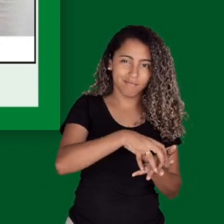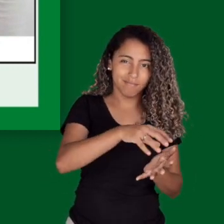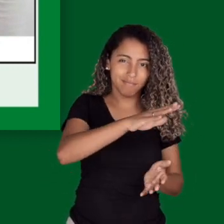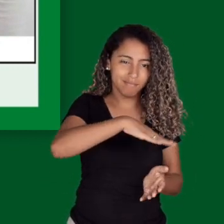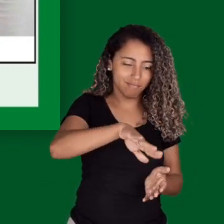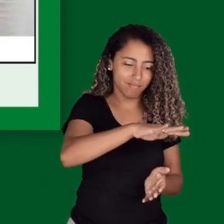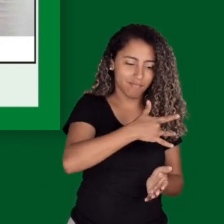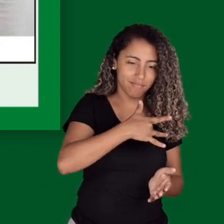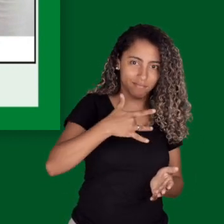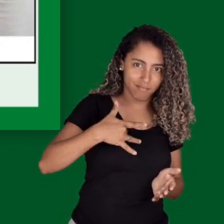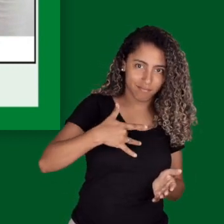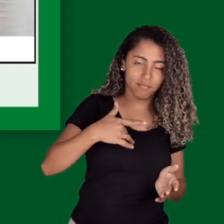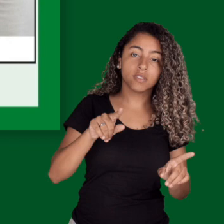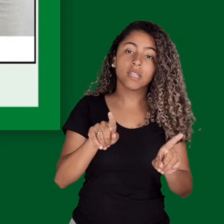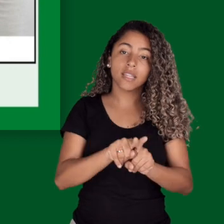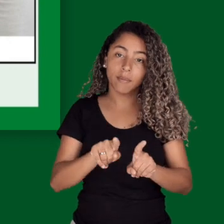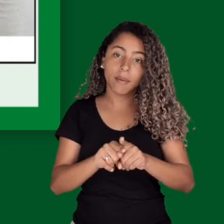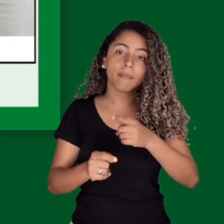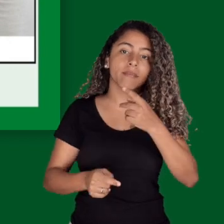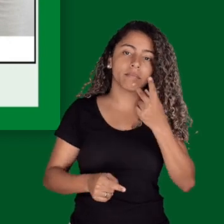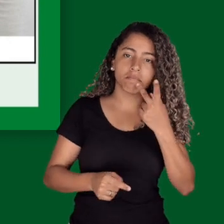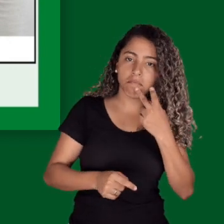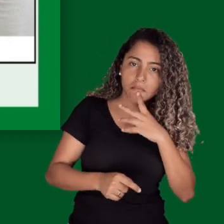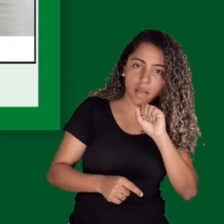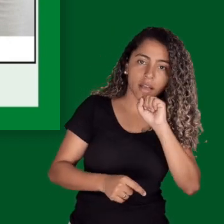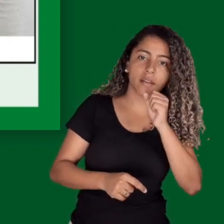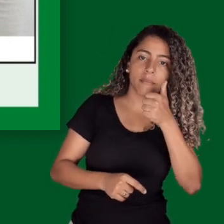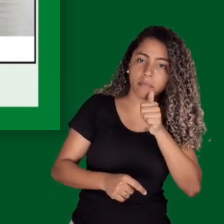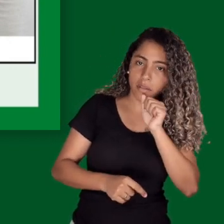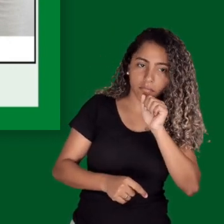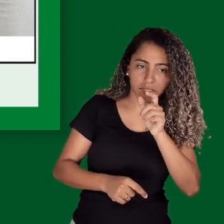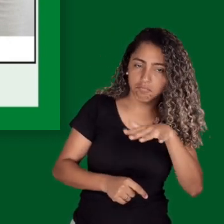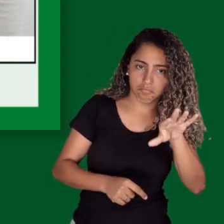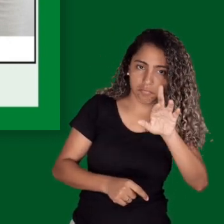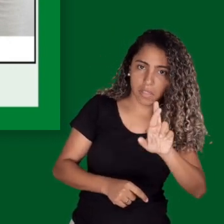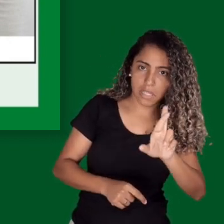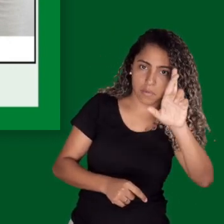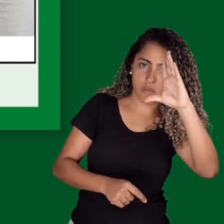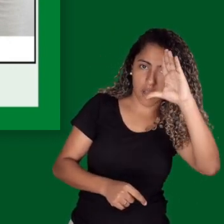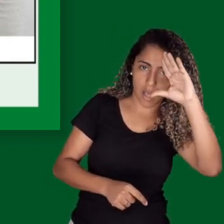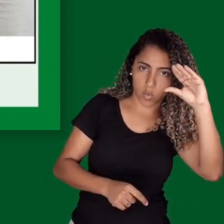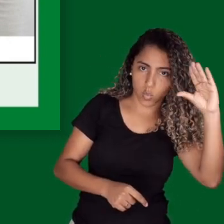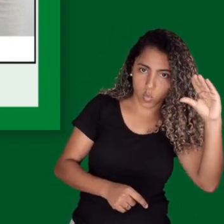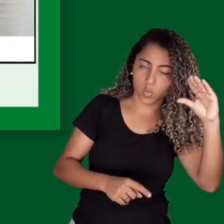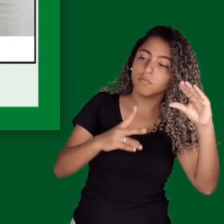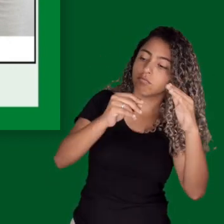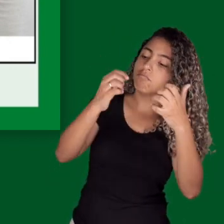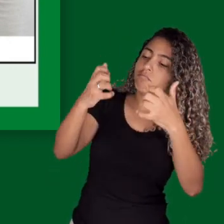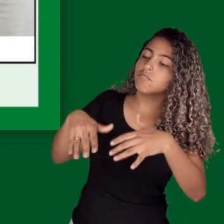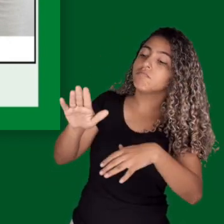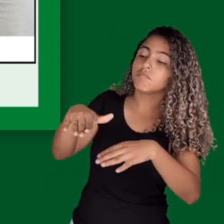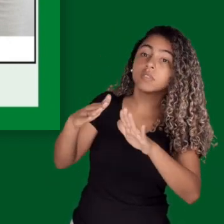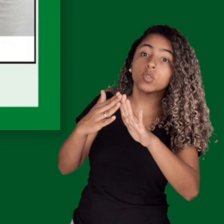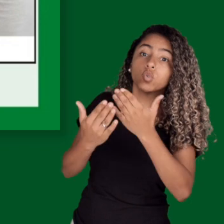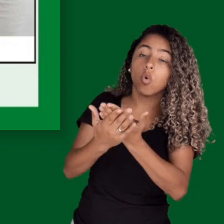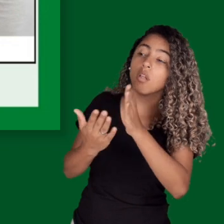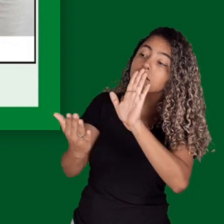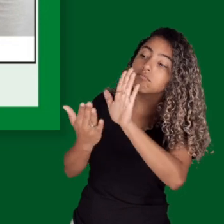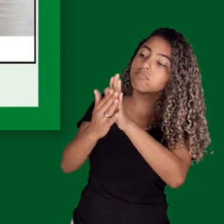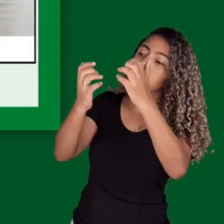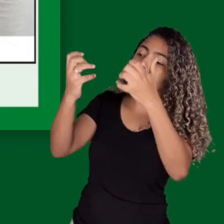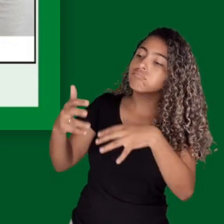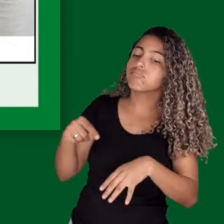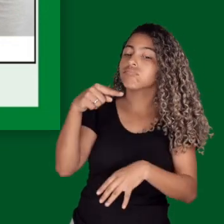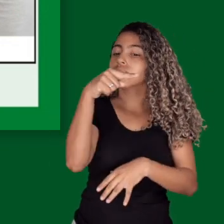de saúde e os responsáveis pelo aluno, eles vão orientar a escola qual será essa frequência,